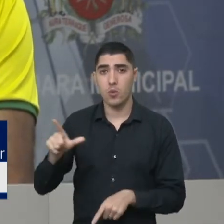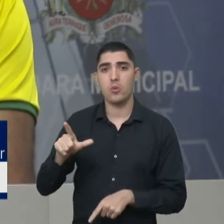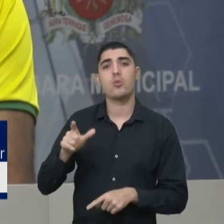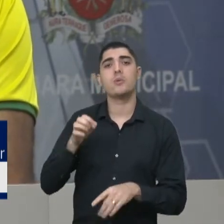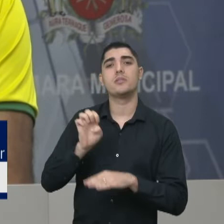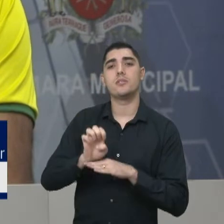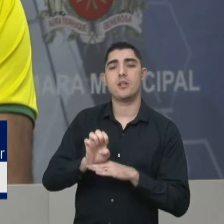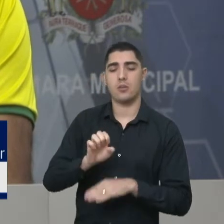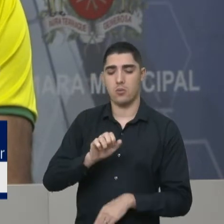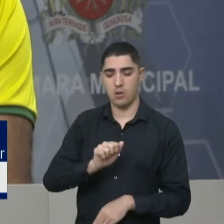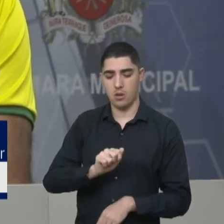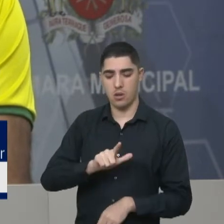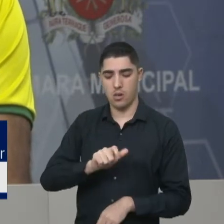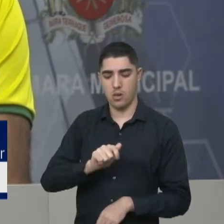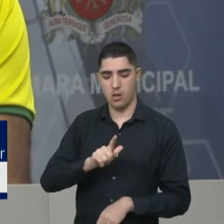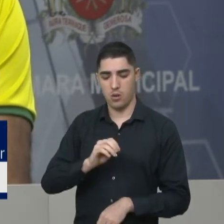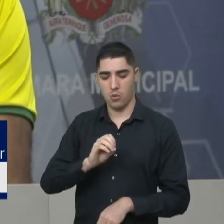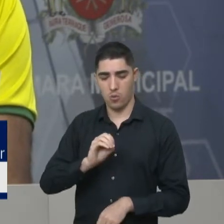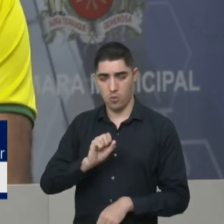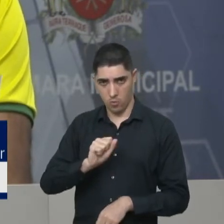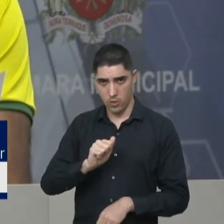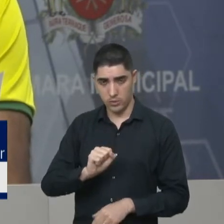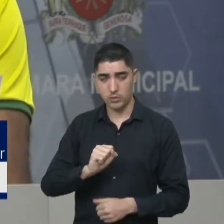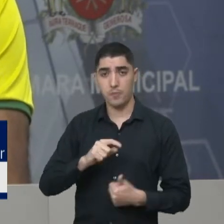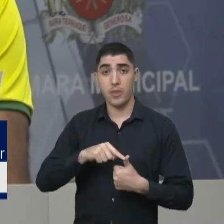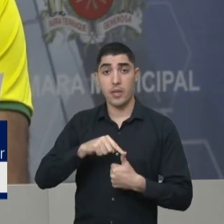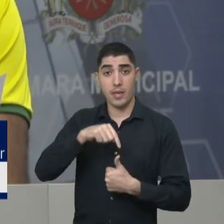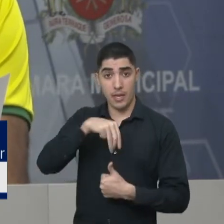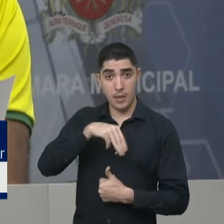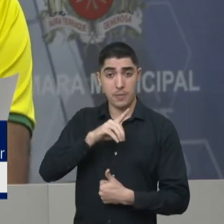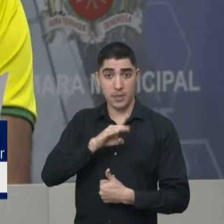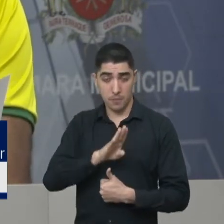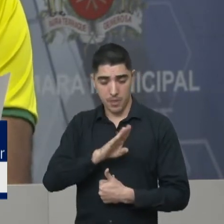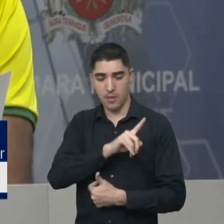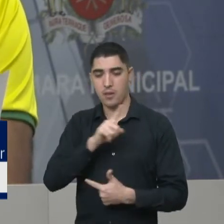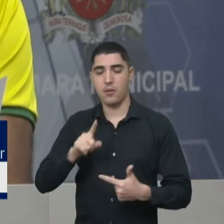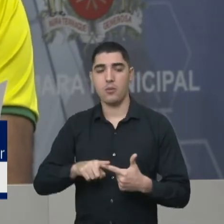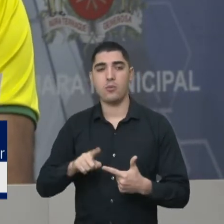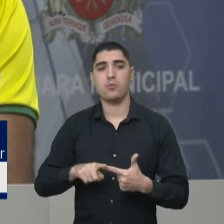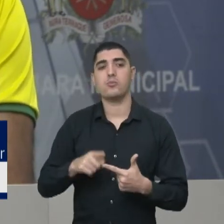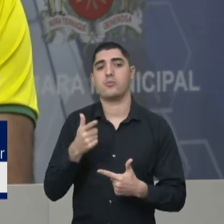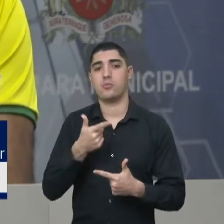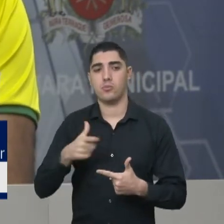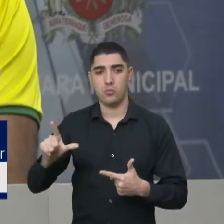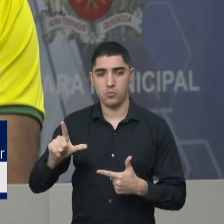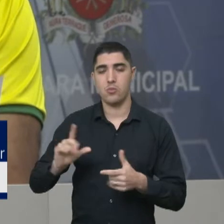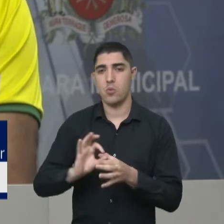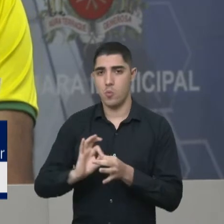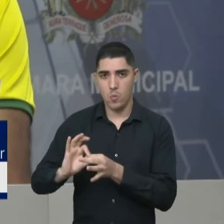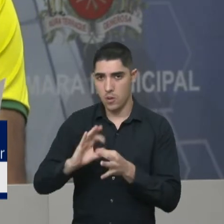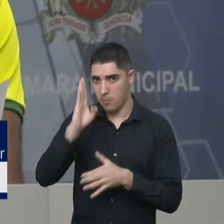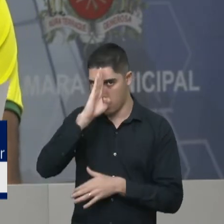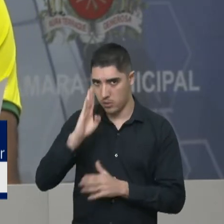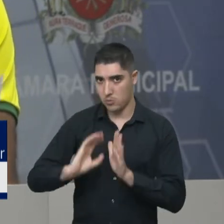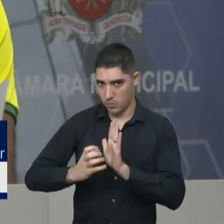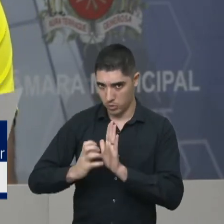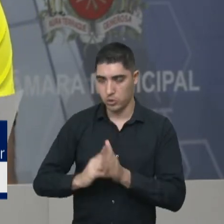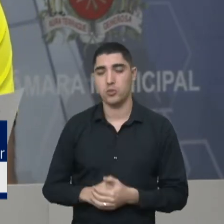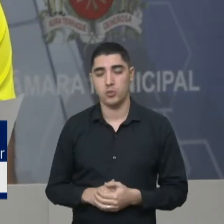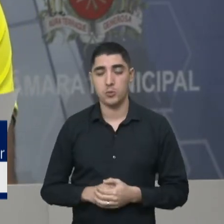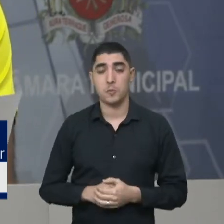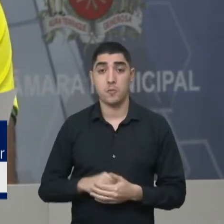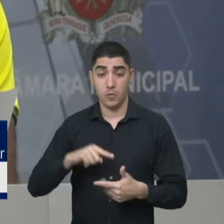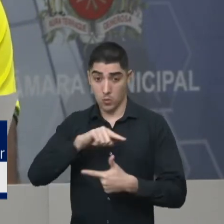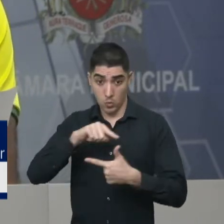é do MDB contra o Rodrigo Cunha do União Brasil. Lá houve uma divisão entre os dois